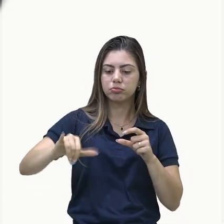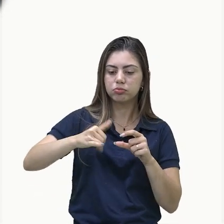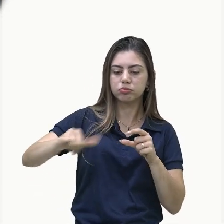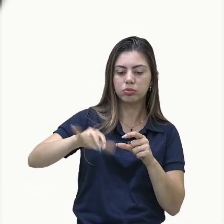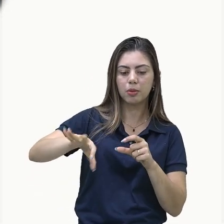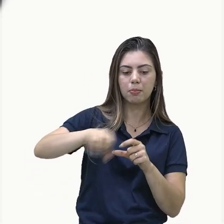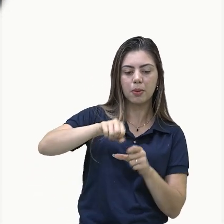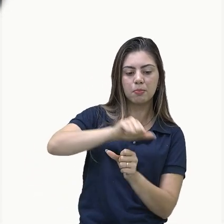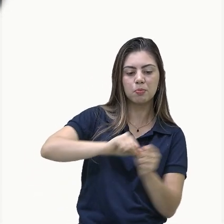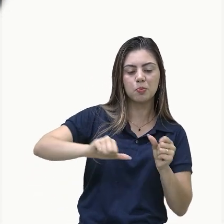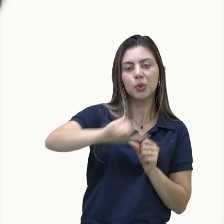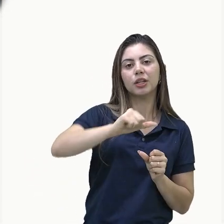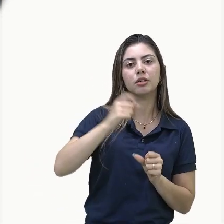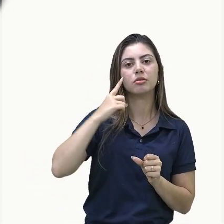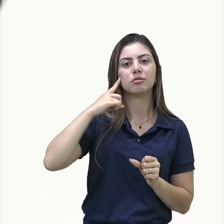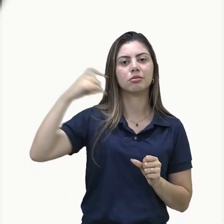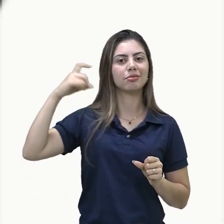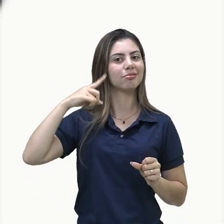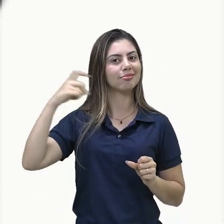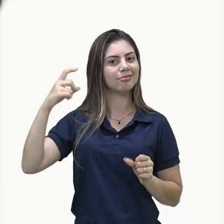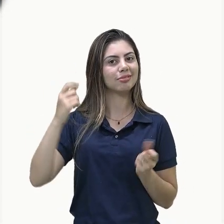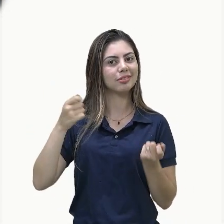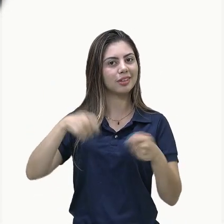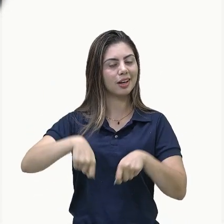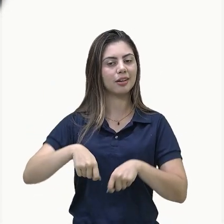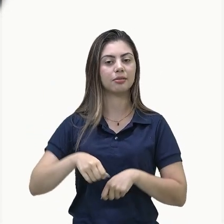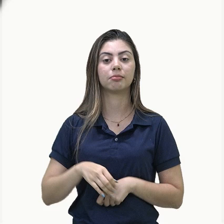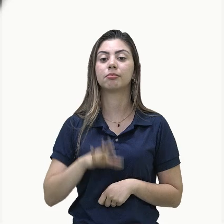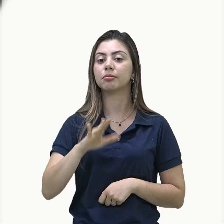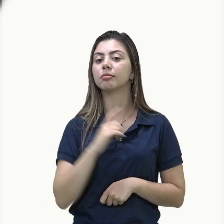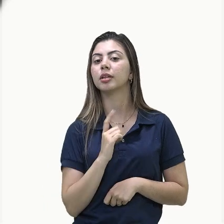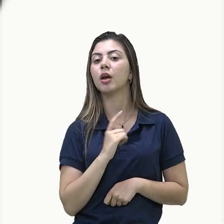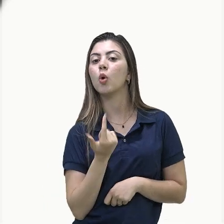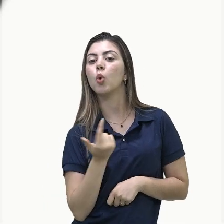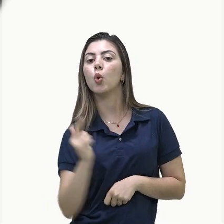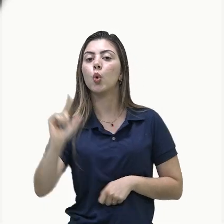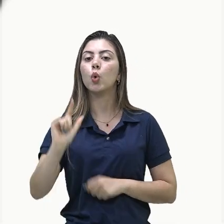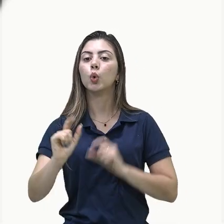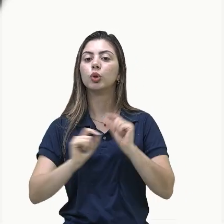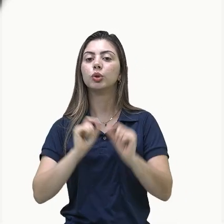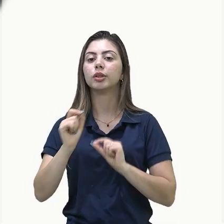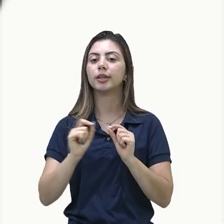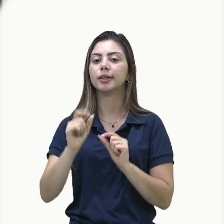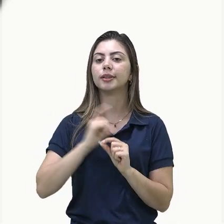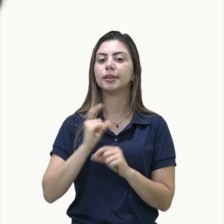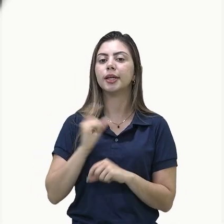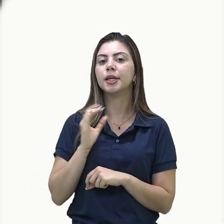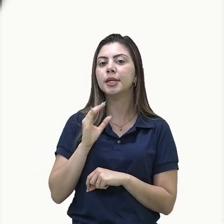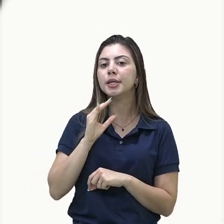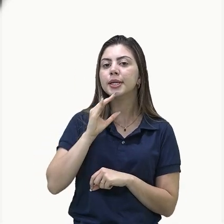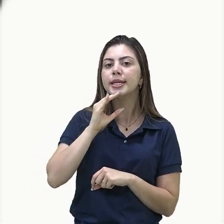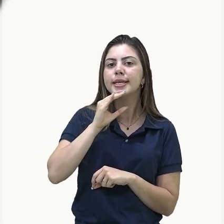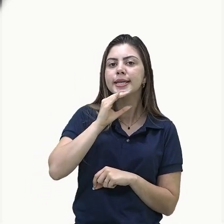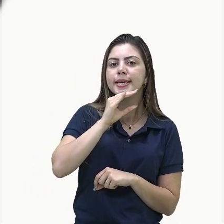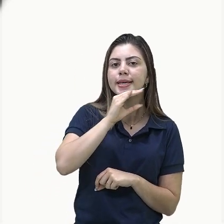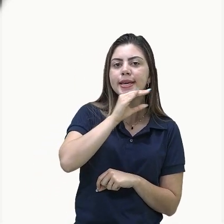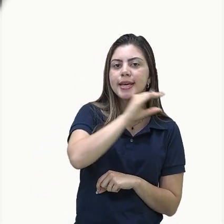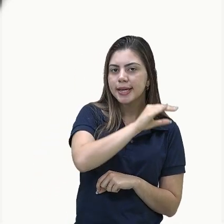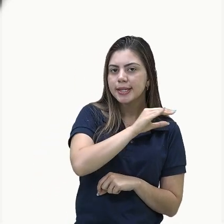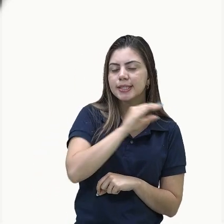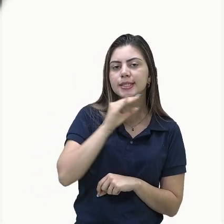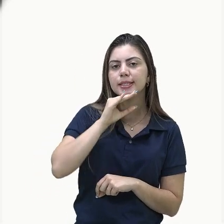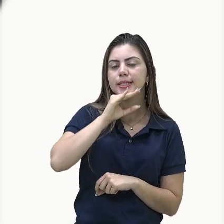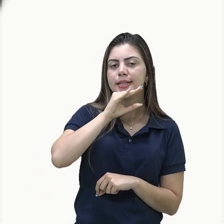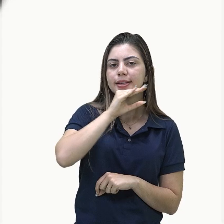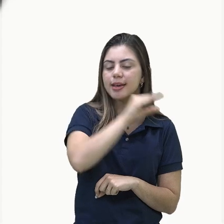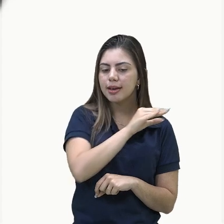também. E também tem energia térmica, porque é um aquecimento lá do motor do ventilador,